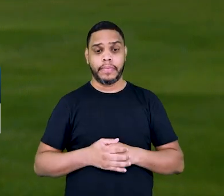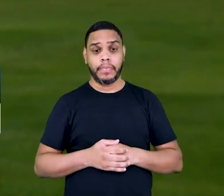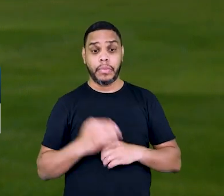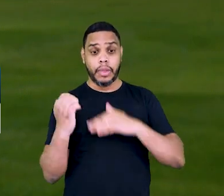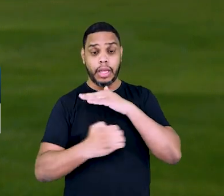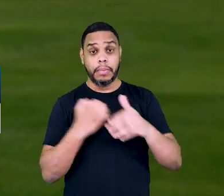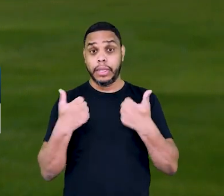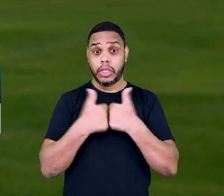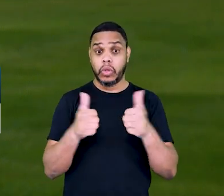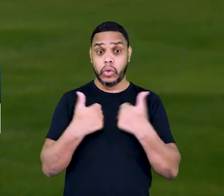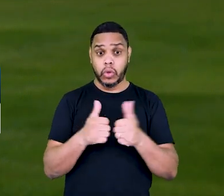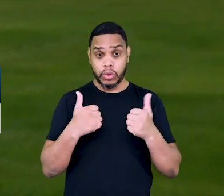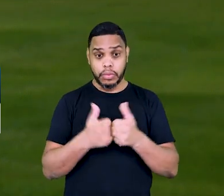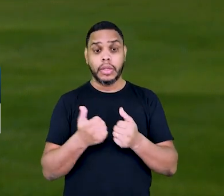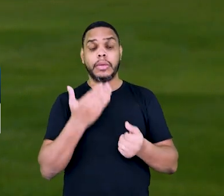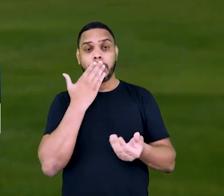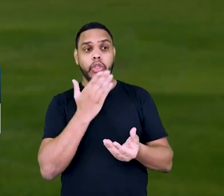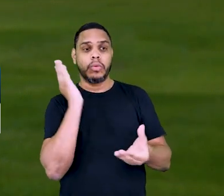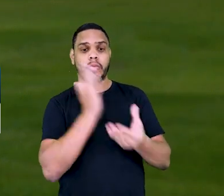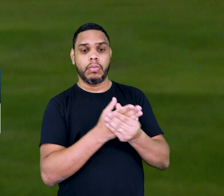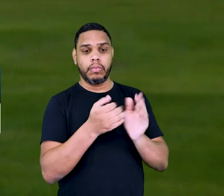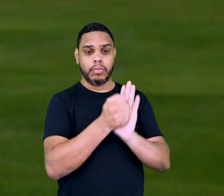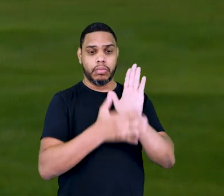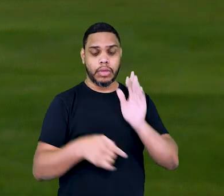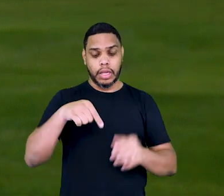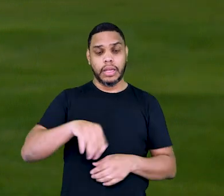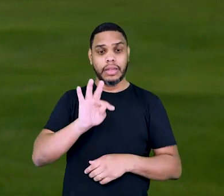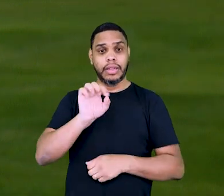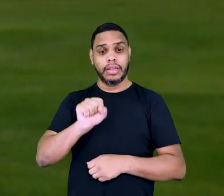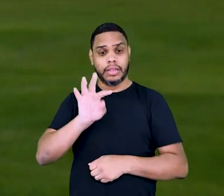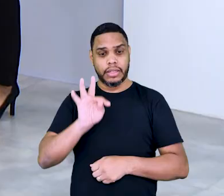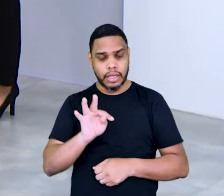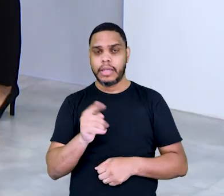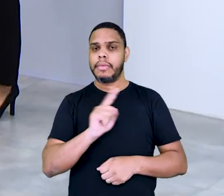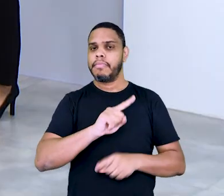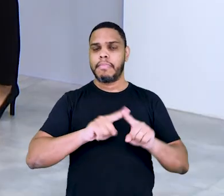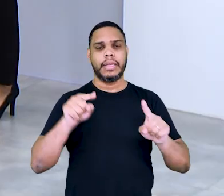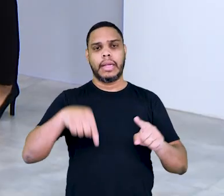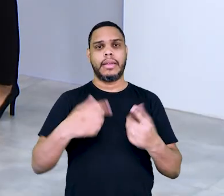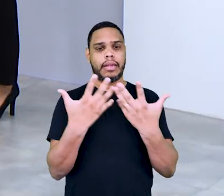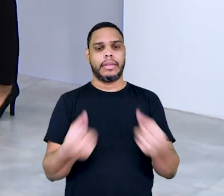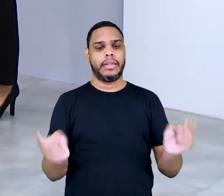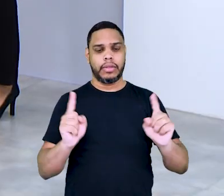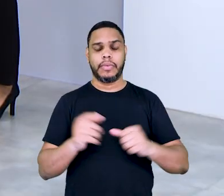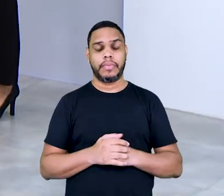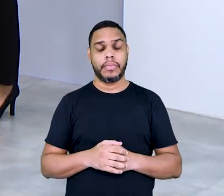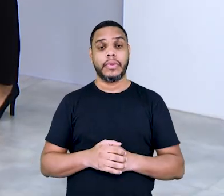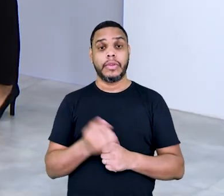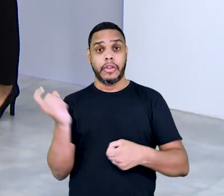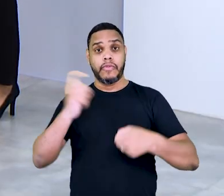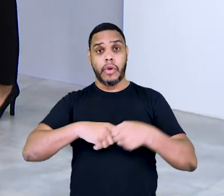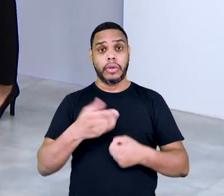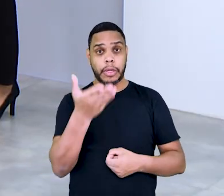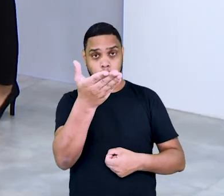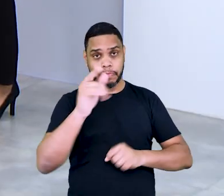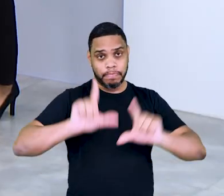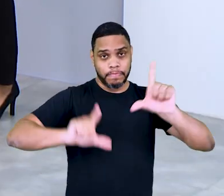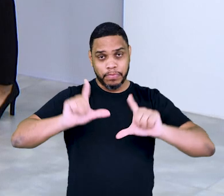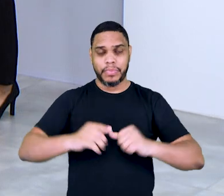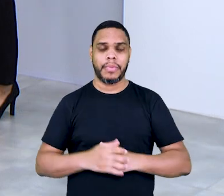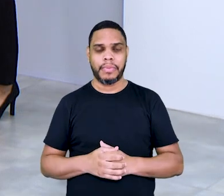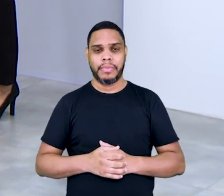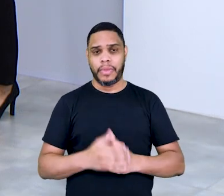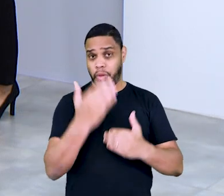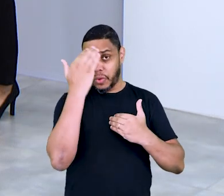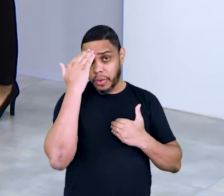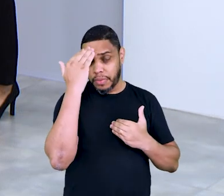chegou a entrar com embargos aqui no TST, mas eles foram rejeitados. Anderson, Luana, é com vocês aí no estúdio. Obrigado,